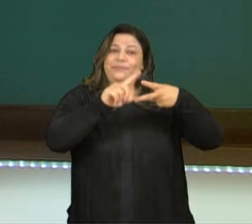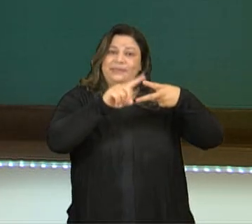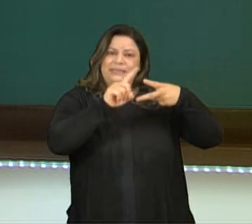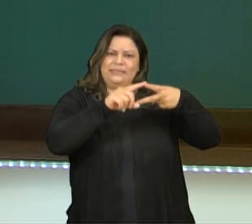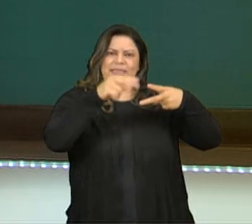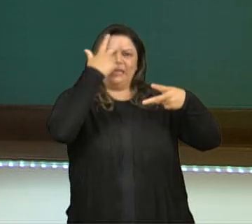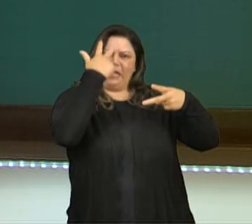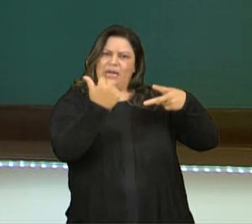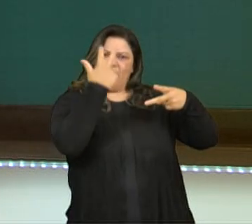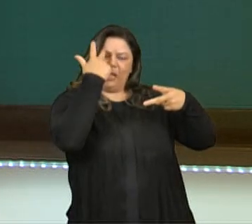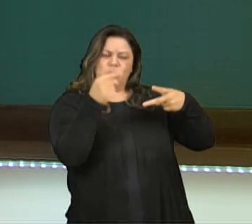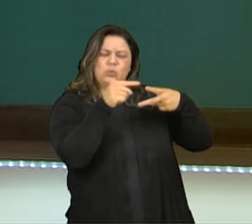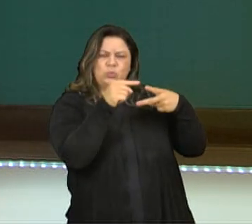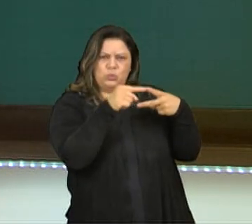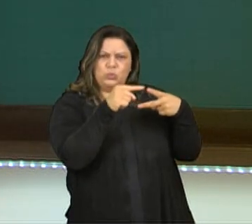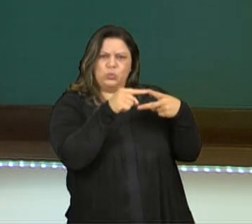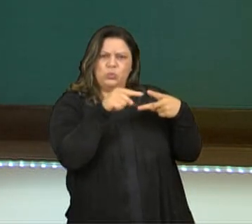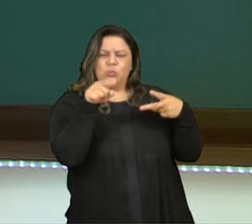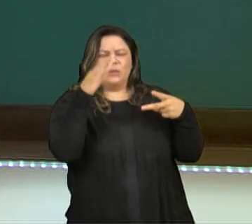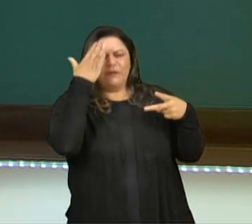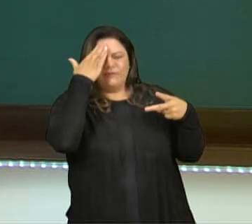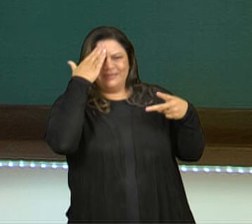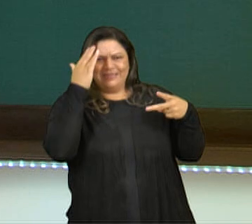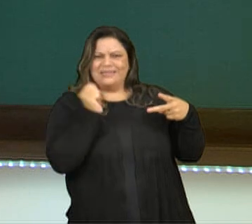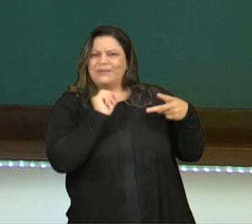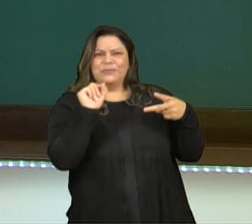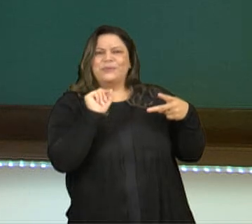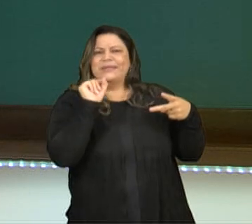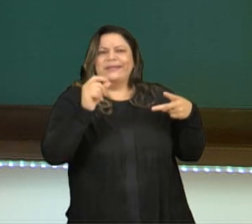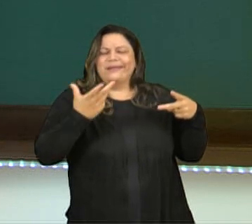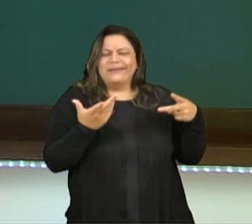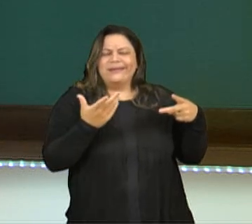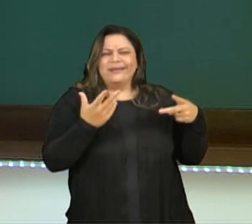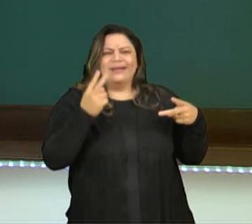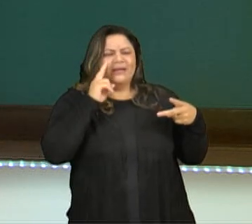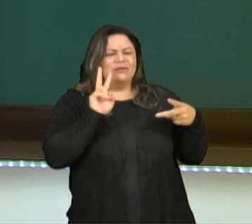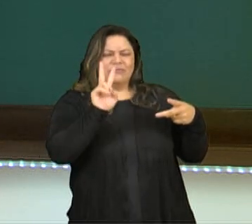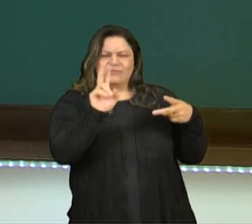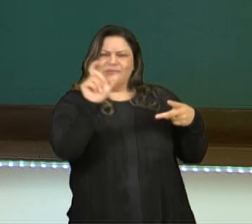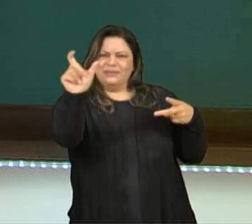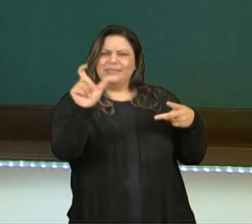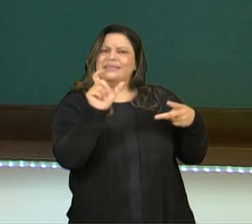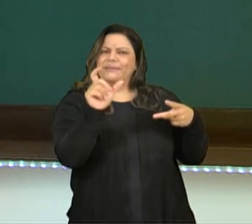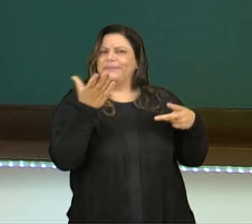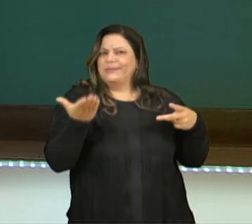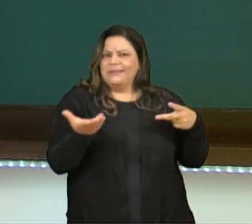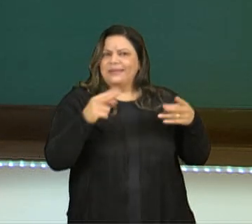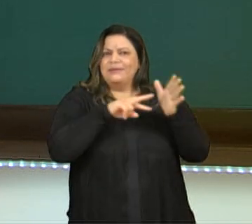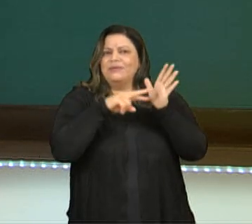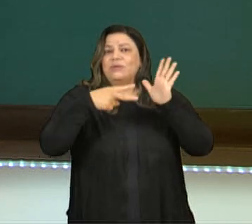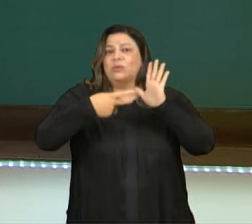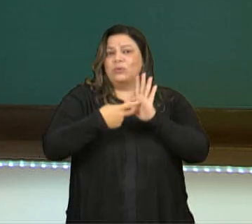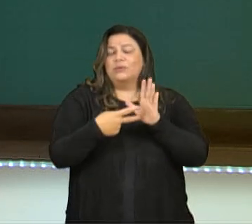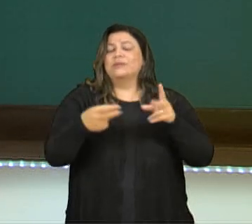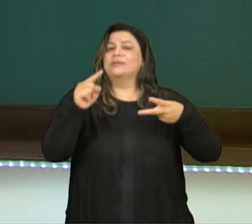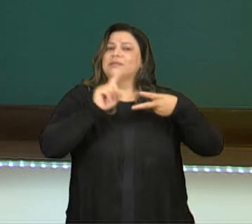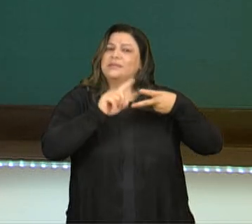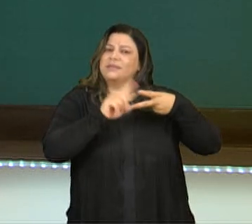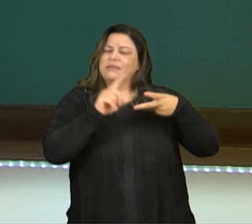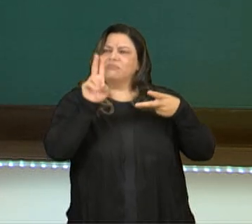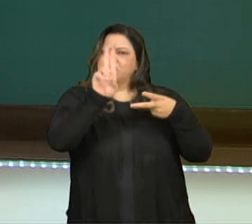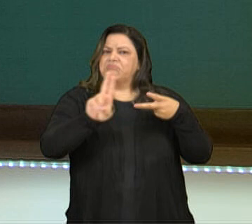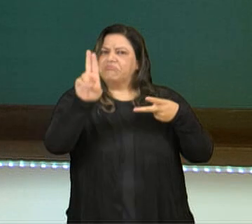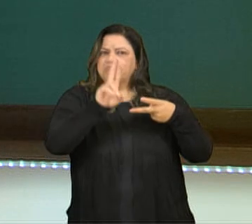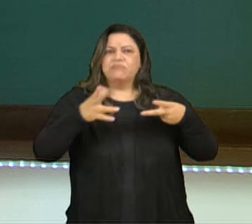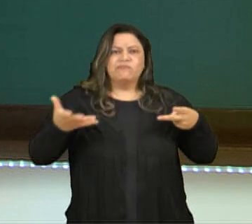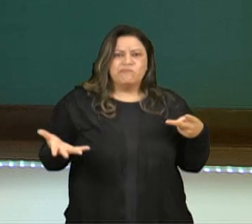você sabe o que é? Recurso natural, já ouviu isso, essa palavra? Qual é o significado de